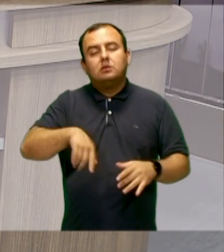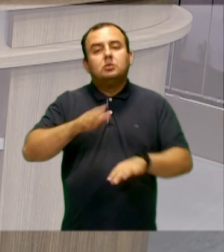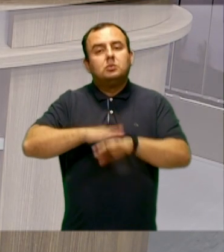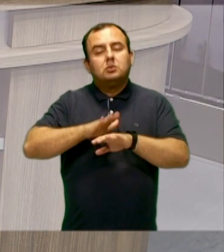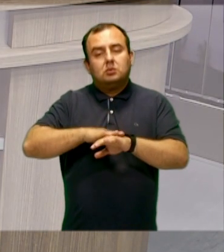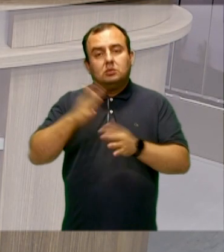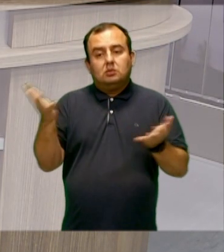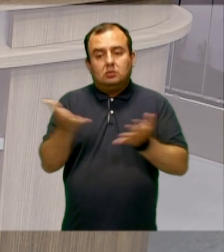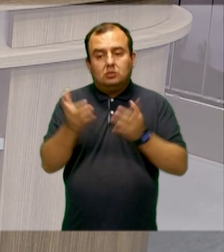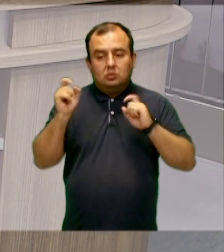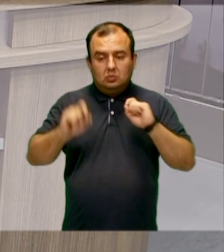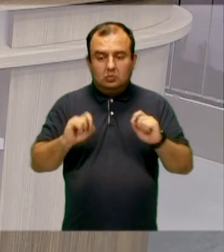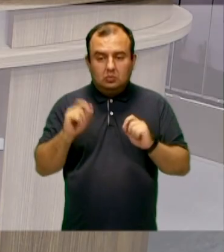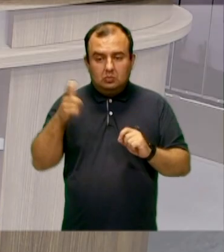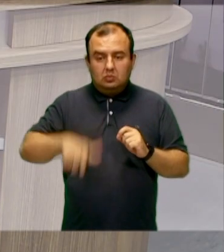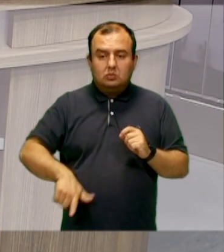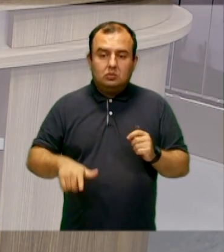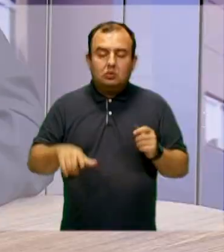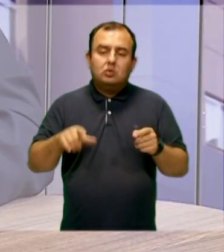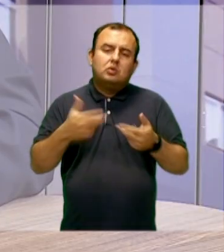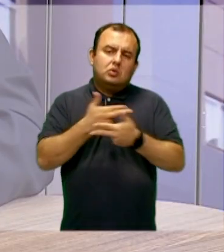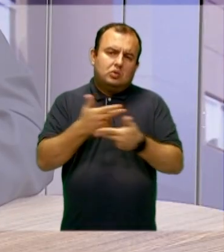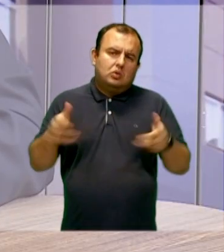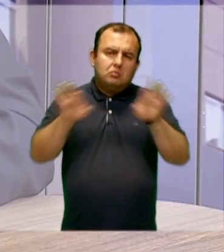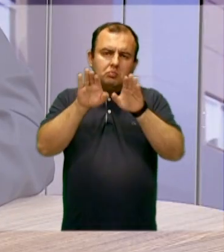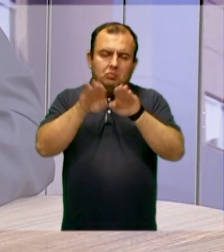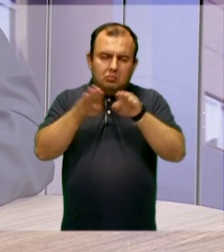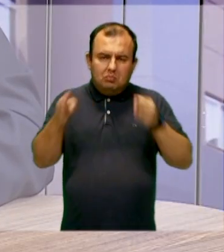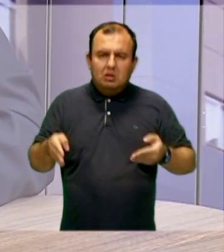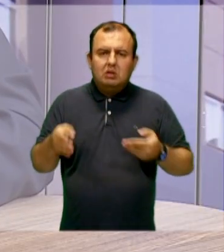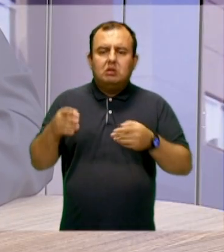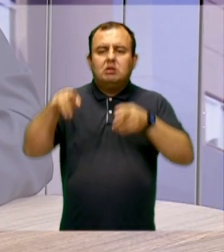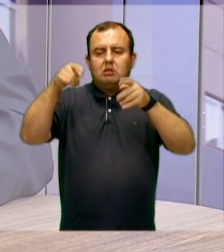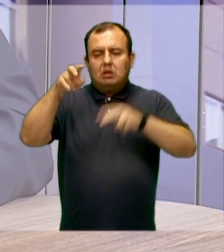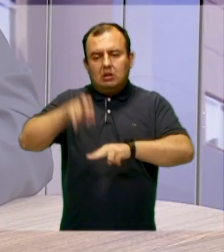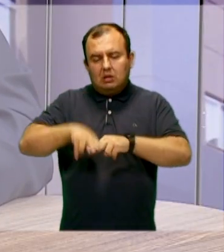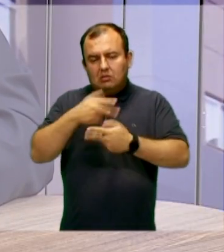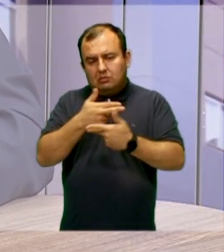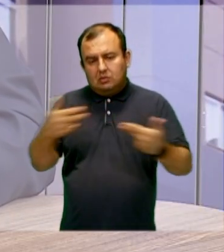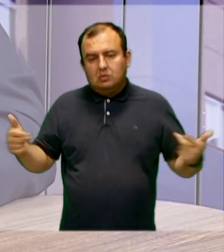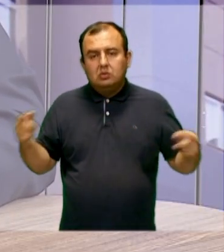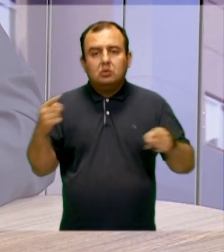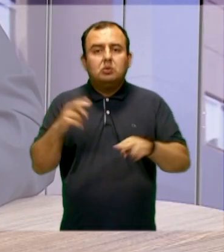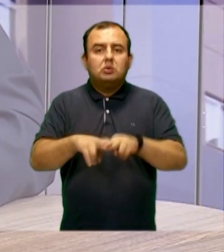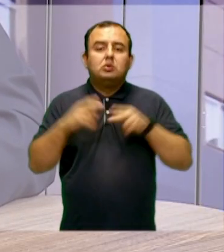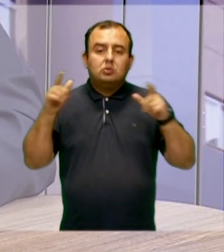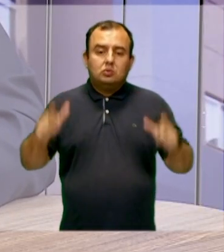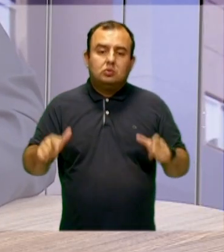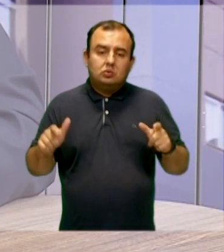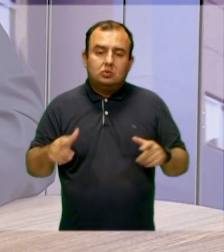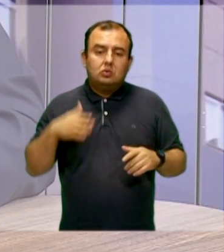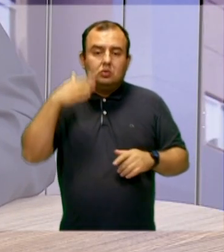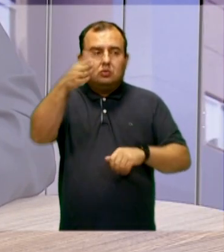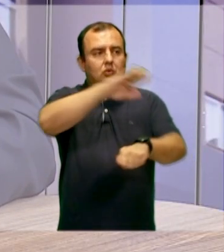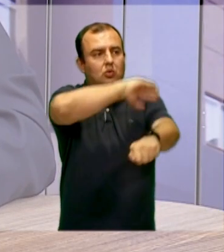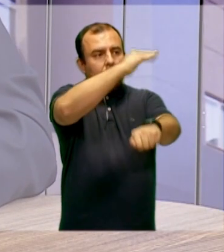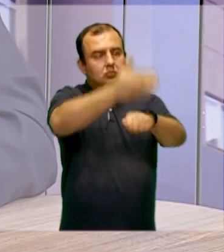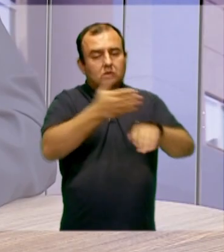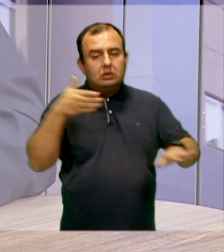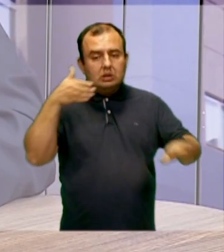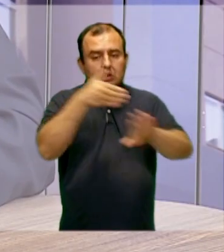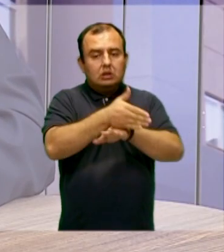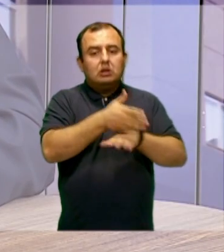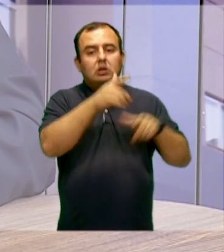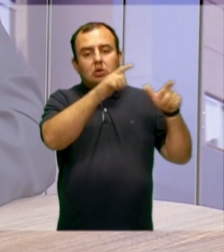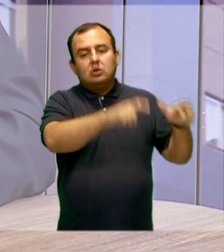o que a gente colocou mais? Foi móveis mesmo, porque é questão de espaço. Se você for ao nosso galpão hoje, Elisa, você vai ver que